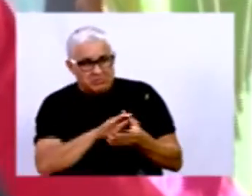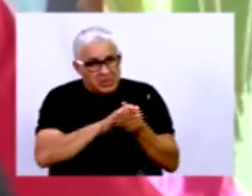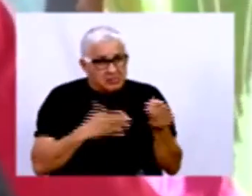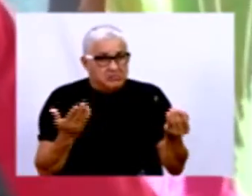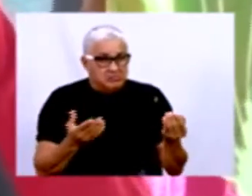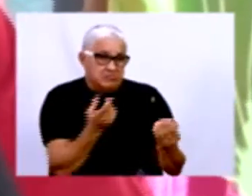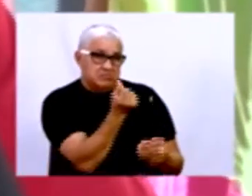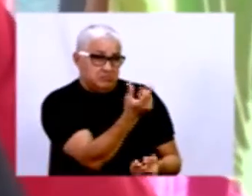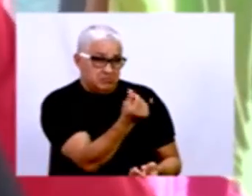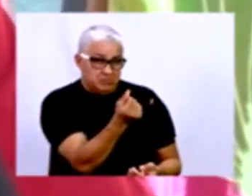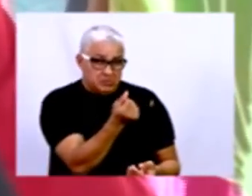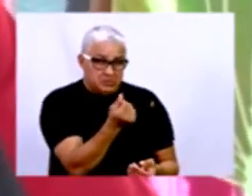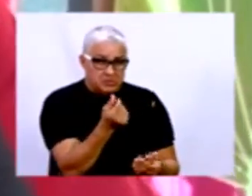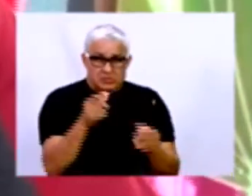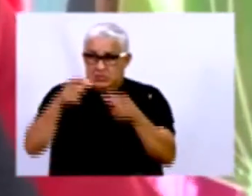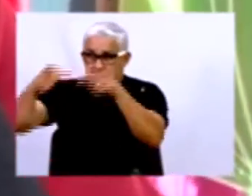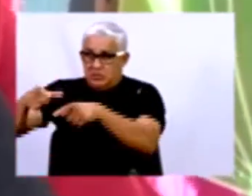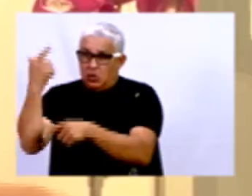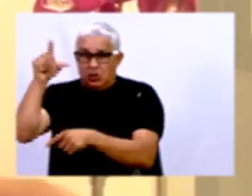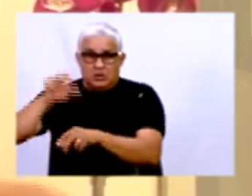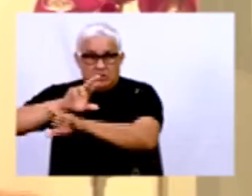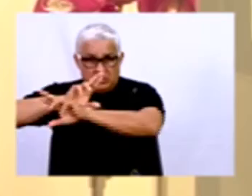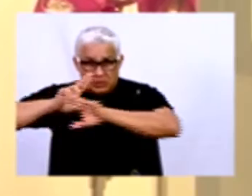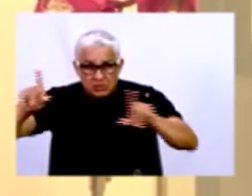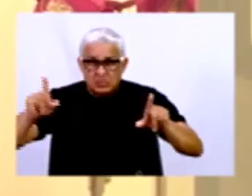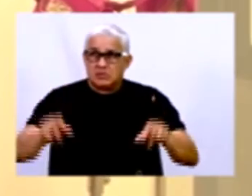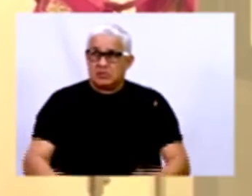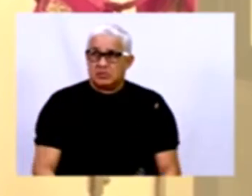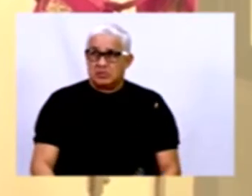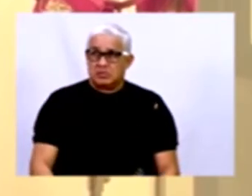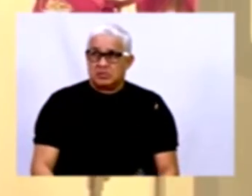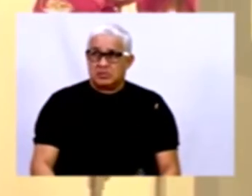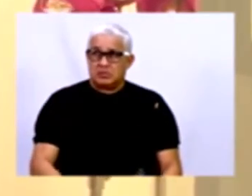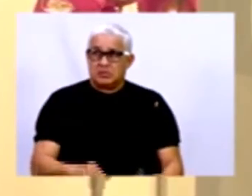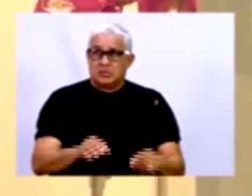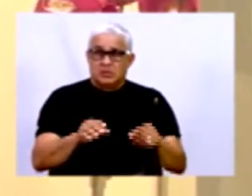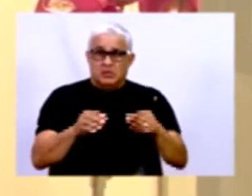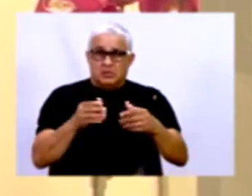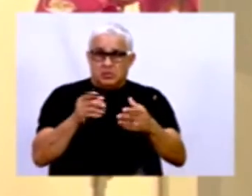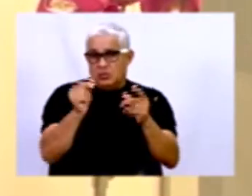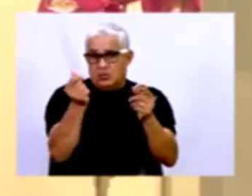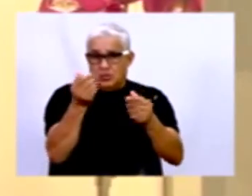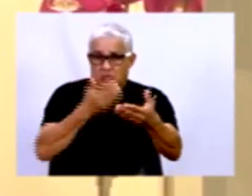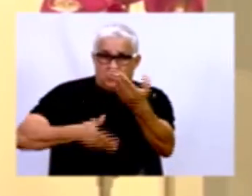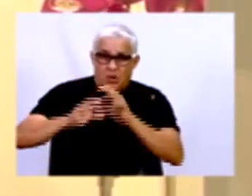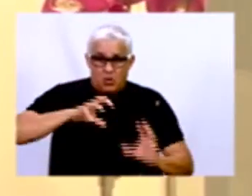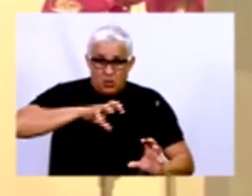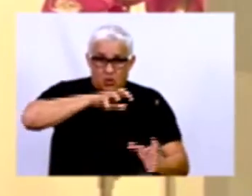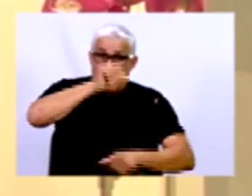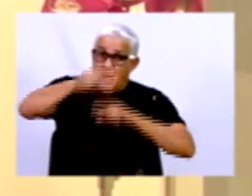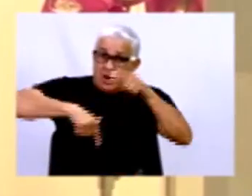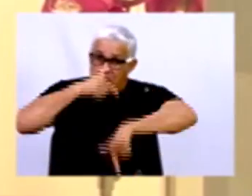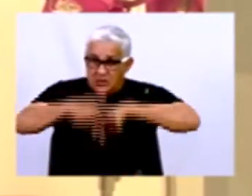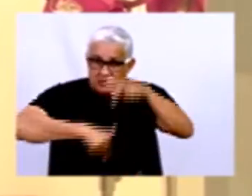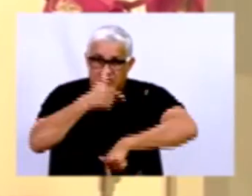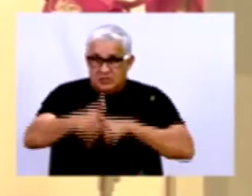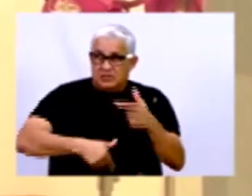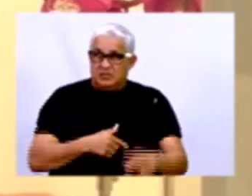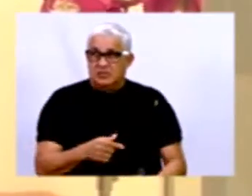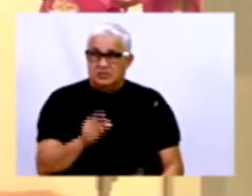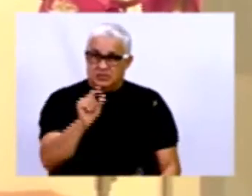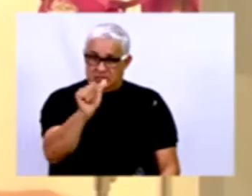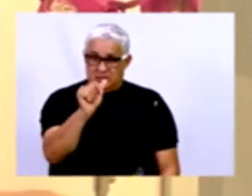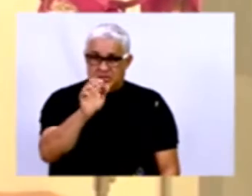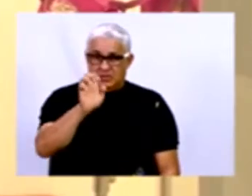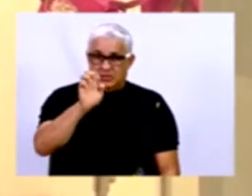é um preço. No outro lugar você vai é outro. A economia para mim é a engrenagem que gira o mundo. Sem ela, não tem